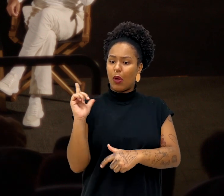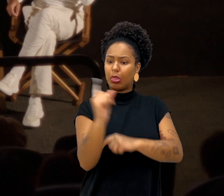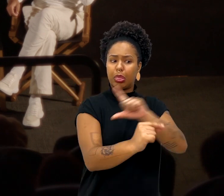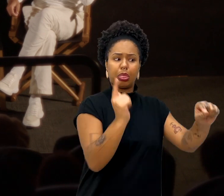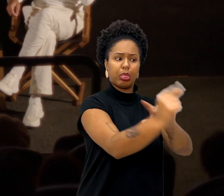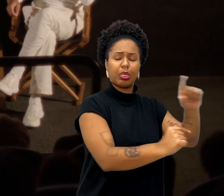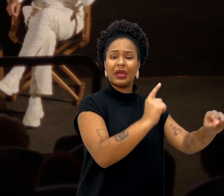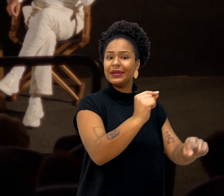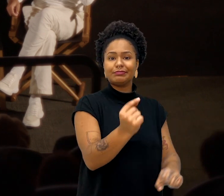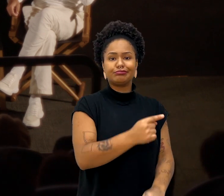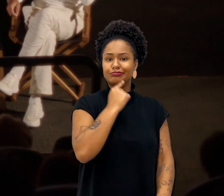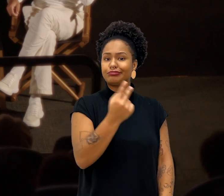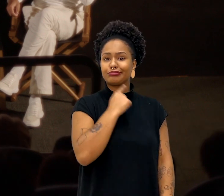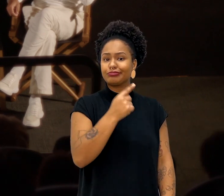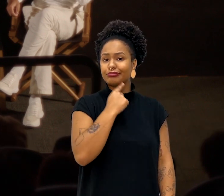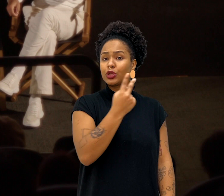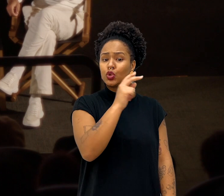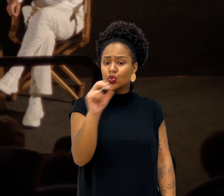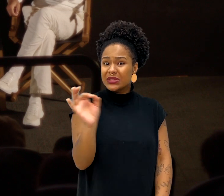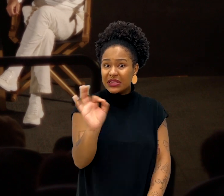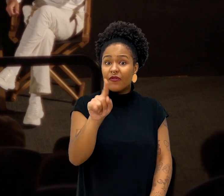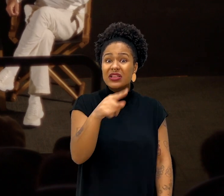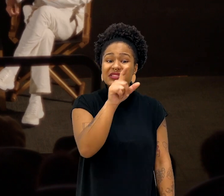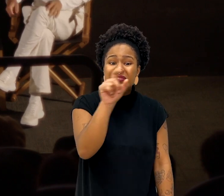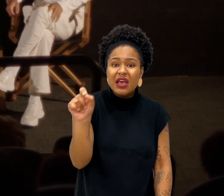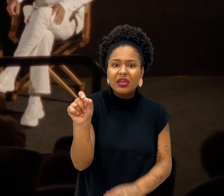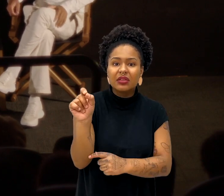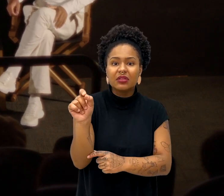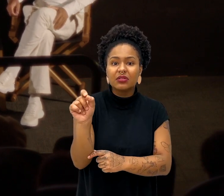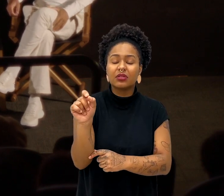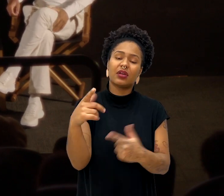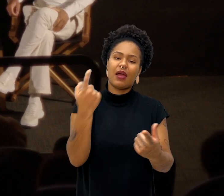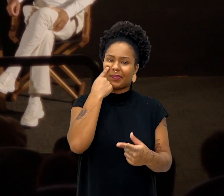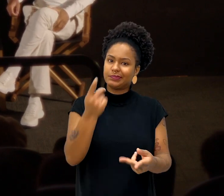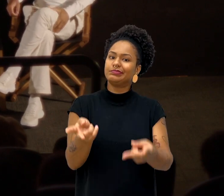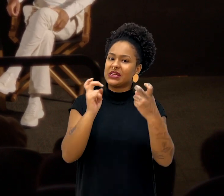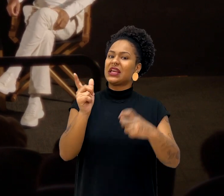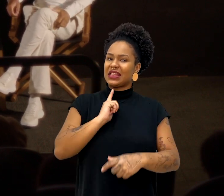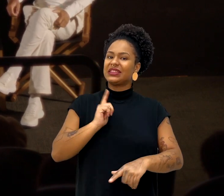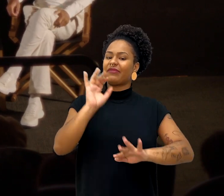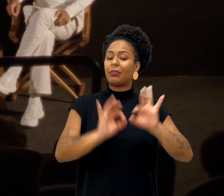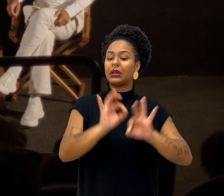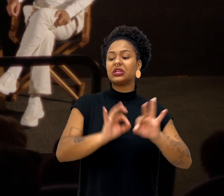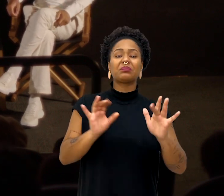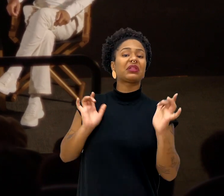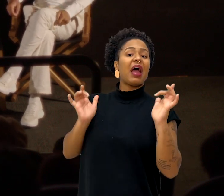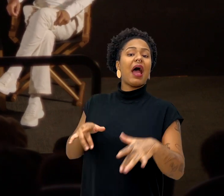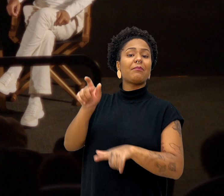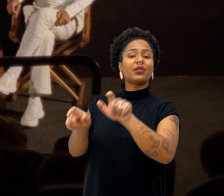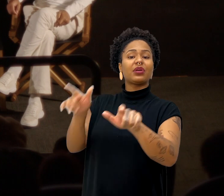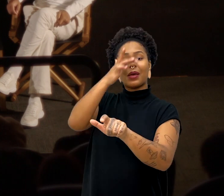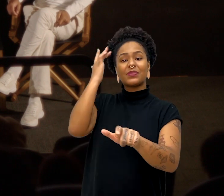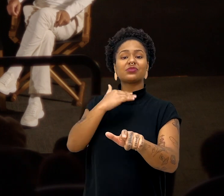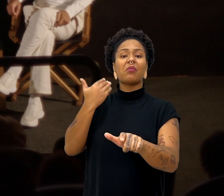que precisava de 700 ônibus para tirar as pessoas dali e não chegou nem 200, foram 100, a